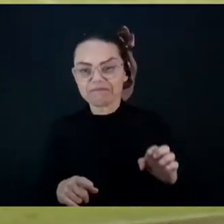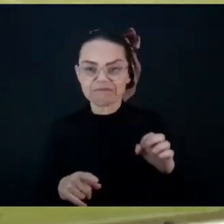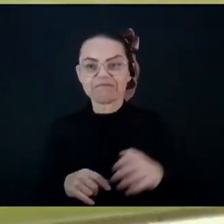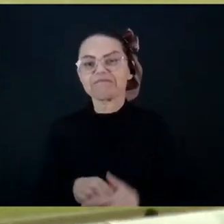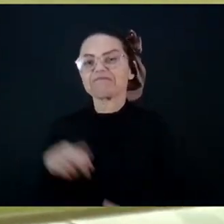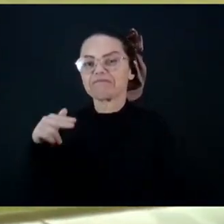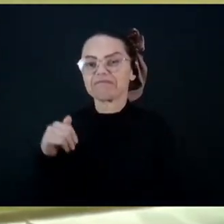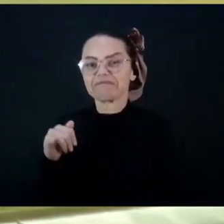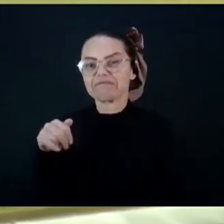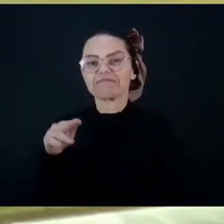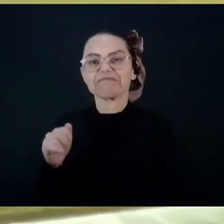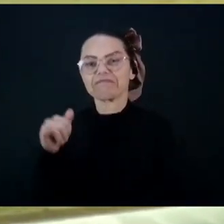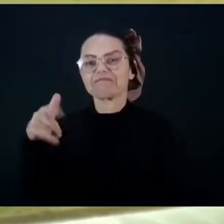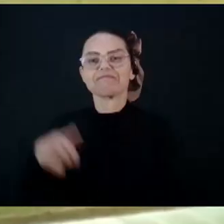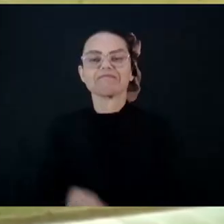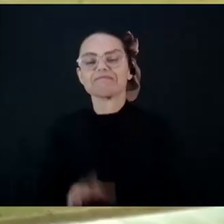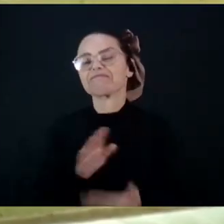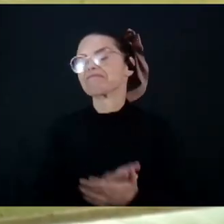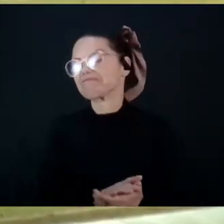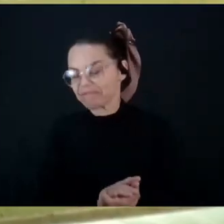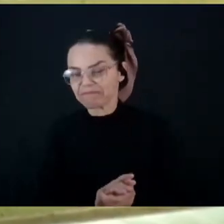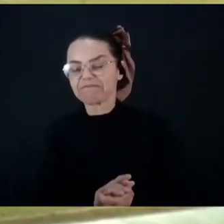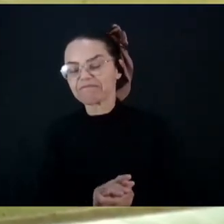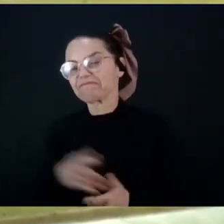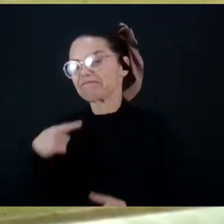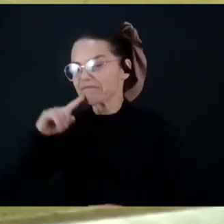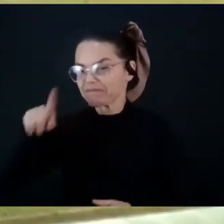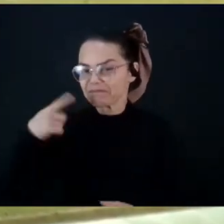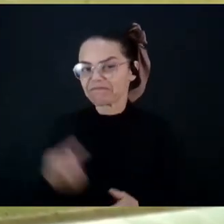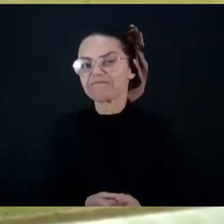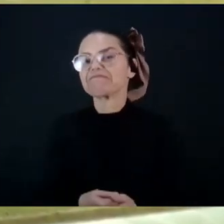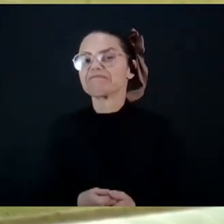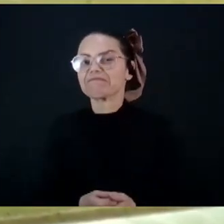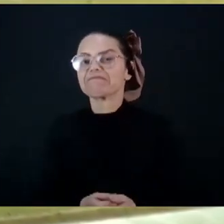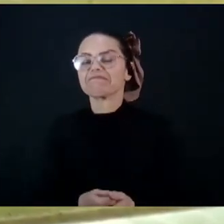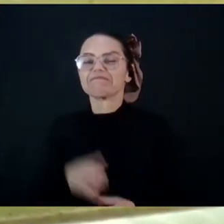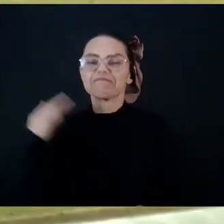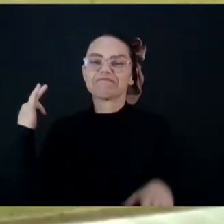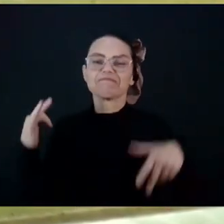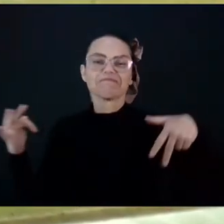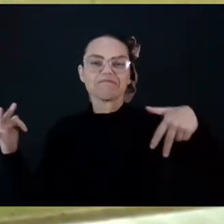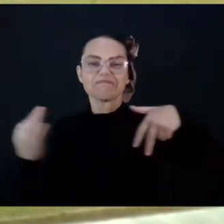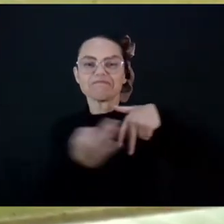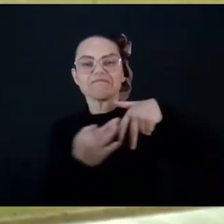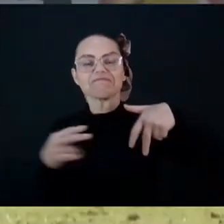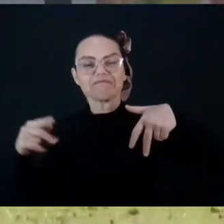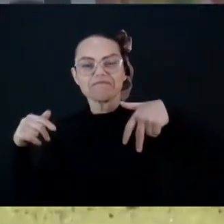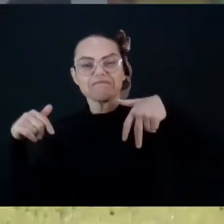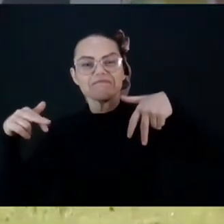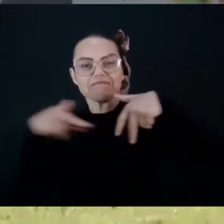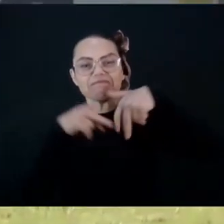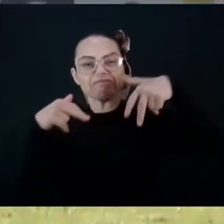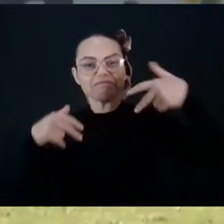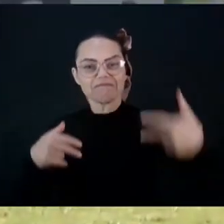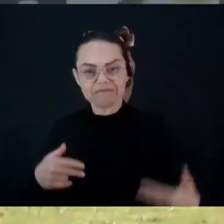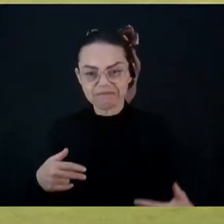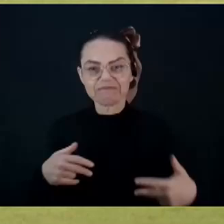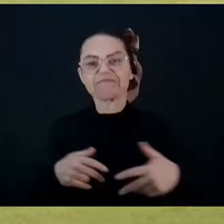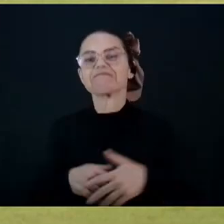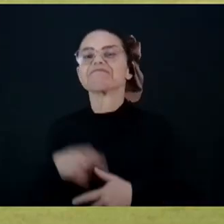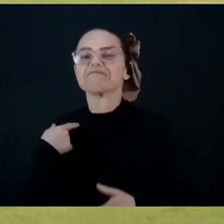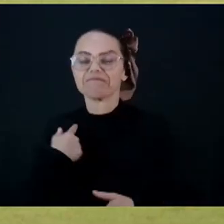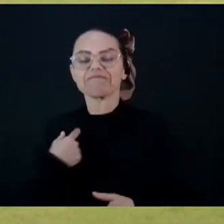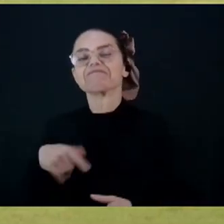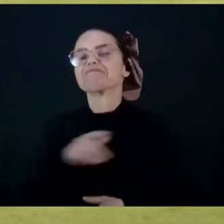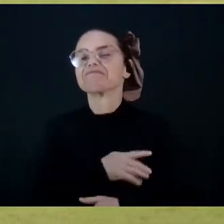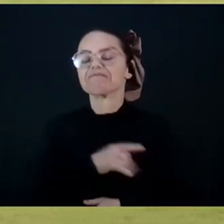furou no primeiro momento e depois fez a falta em cima de João Vitor. Dentro da área é pênalti